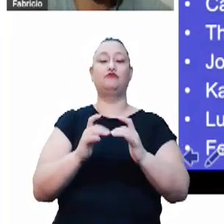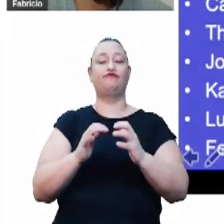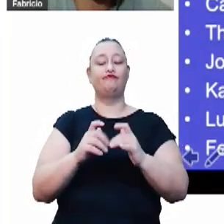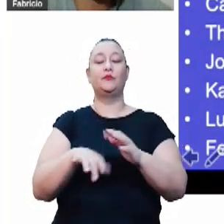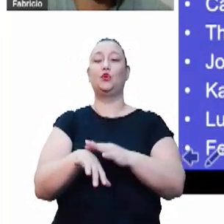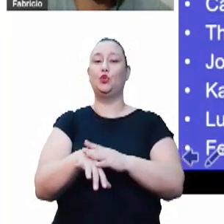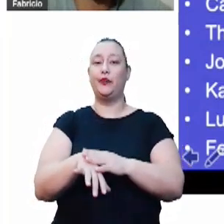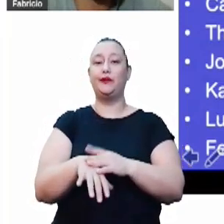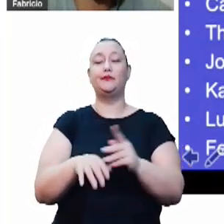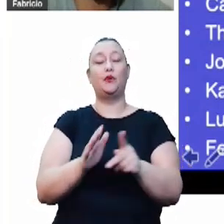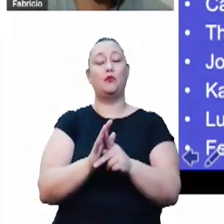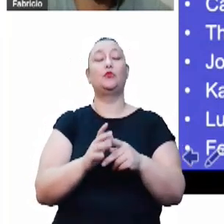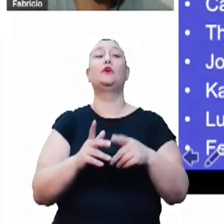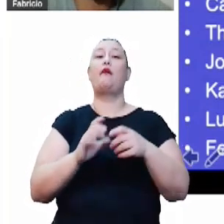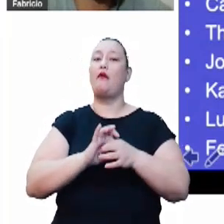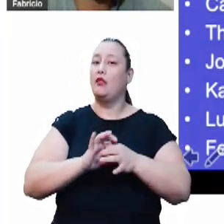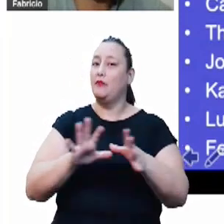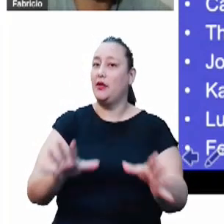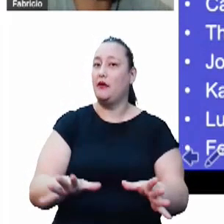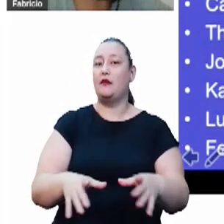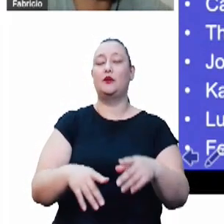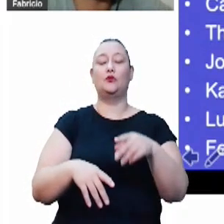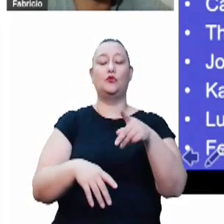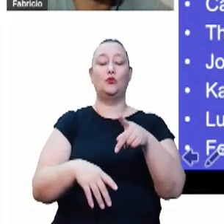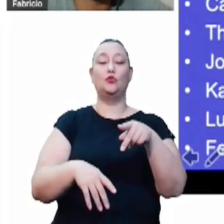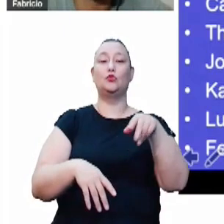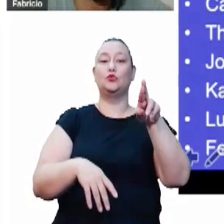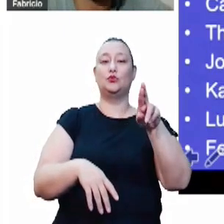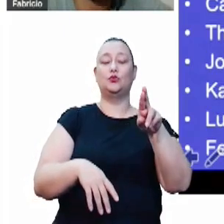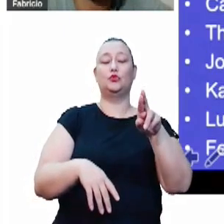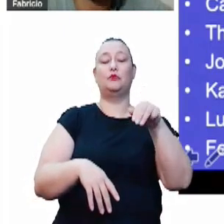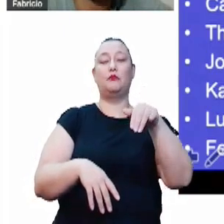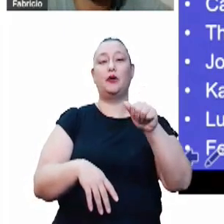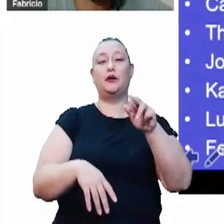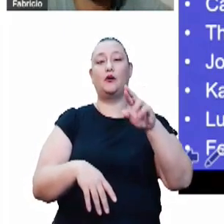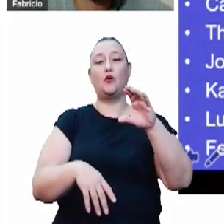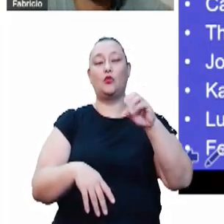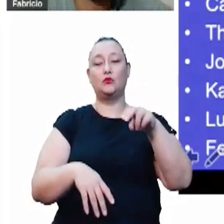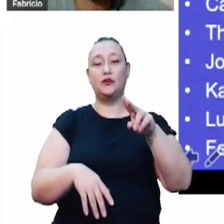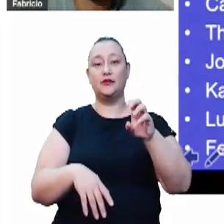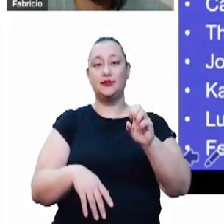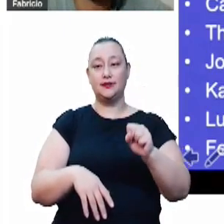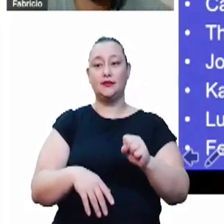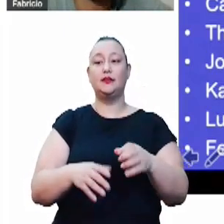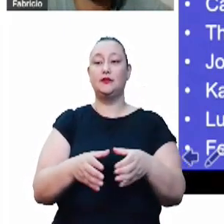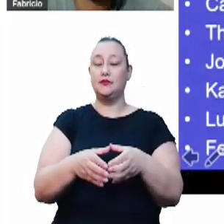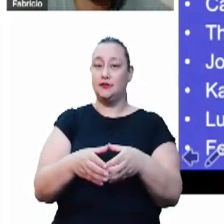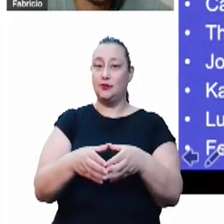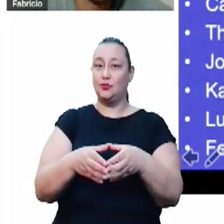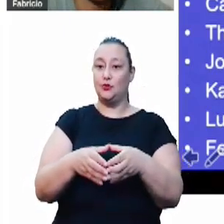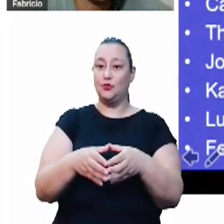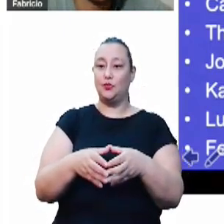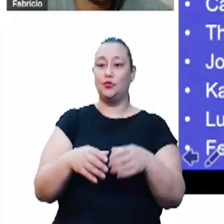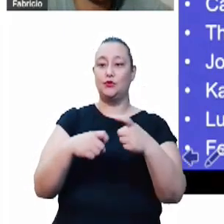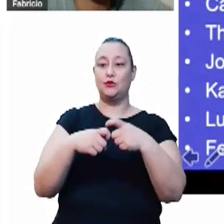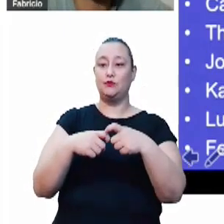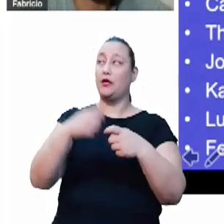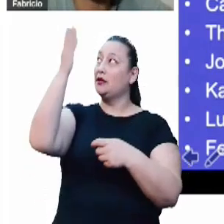e neurogenéticas, é liderado pelo Dr. Marcondes e pela doutora Ana Marli, e esse aqui é o nosso grupo, né, de